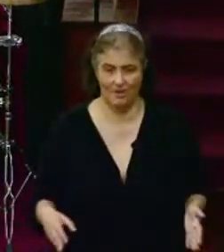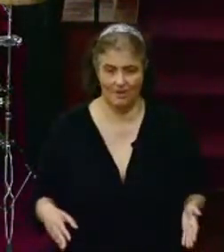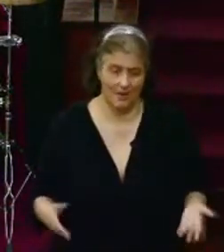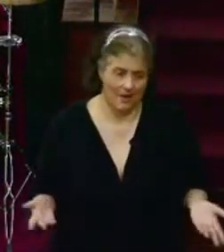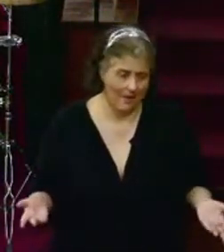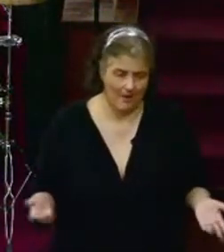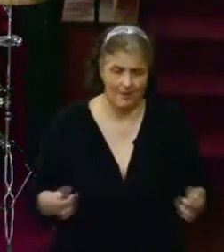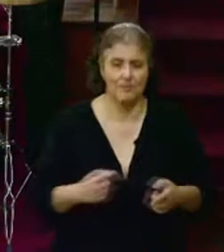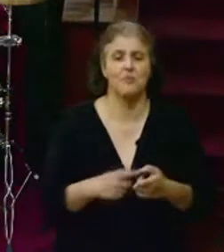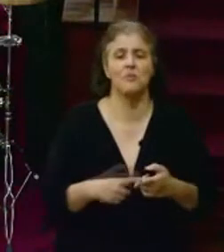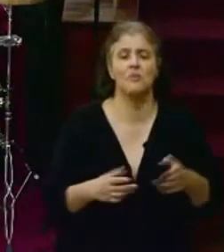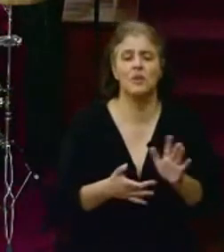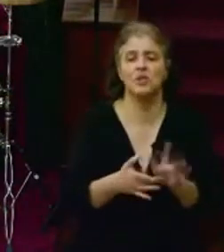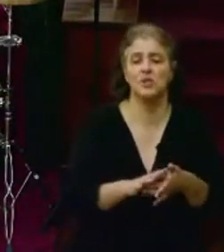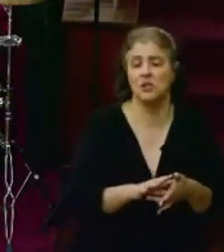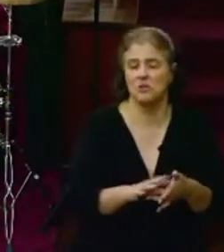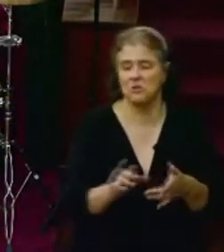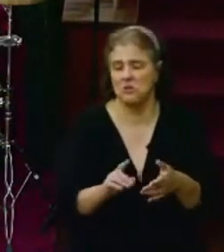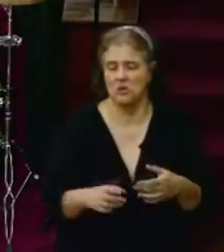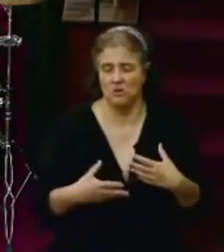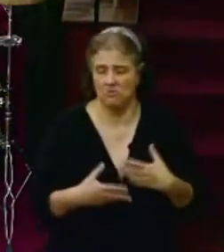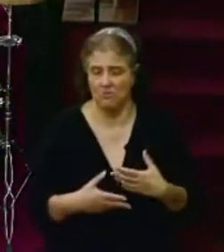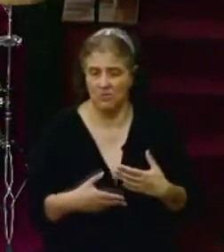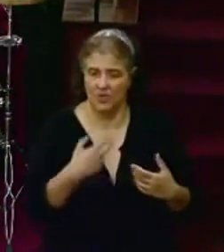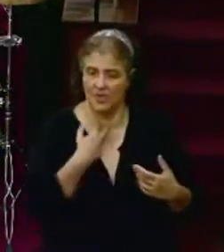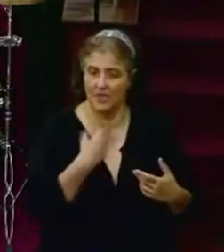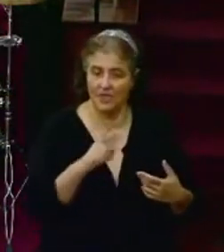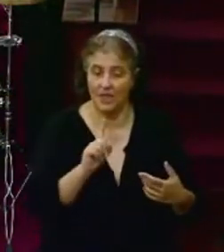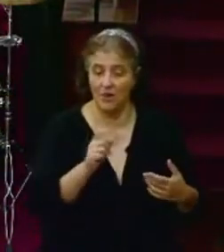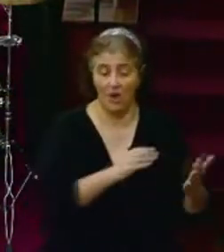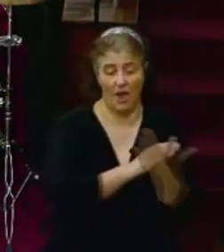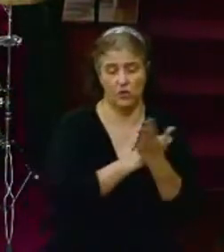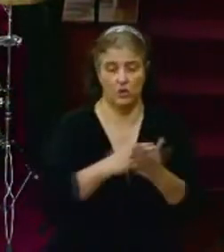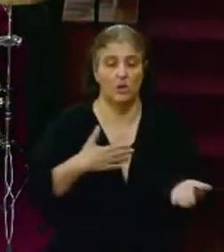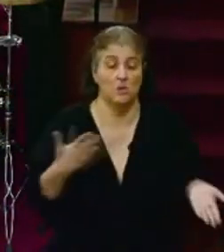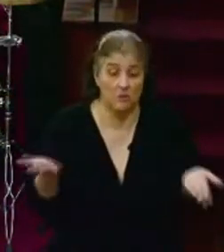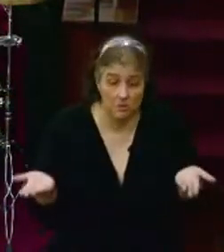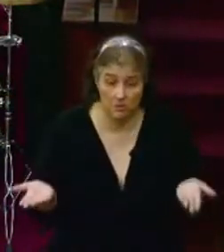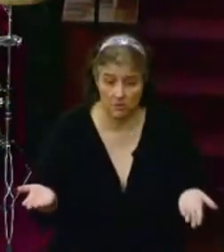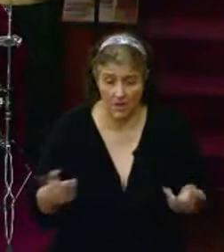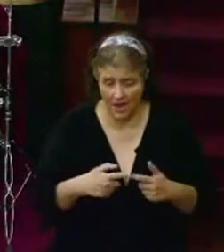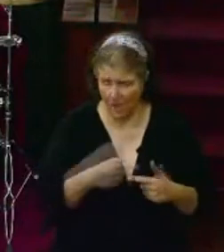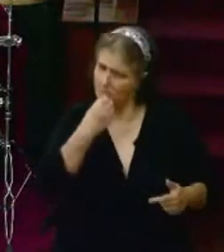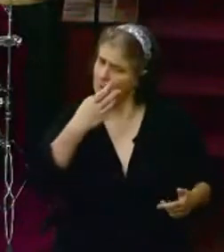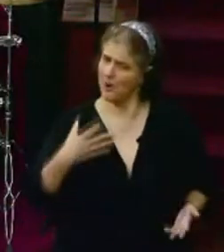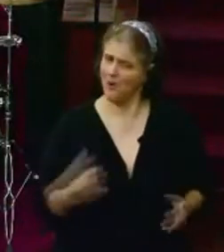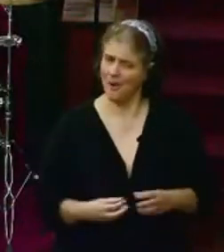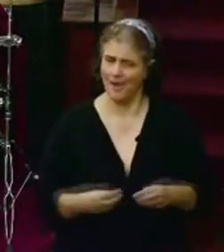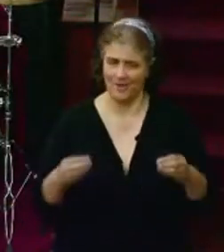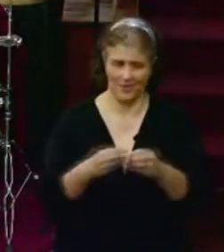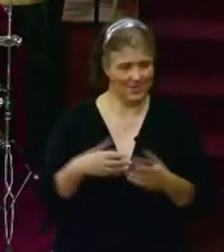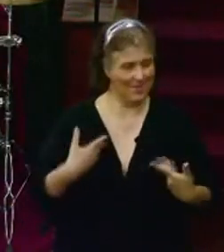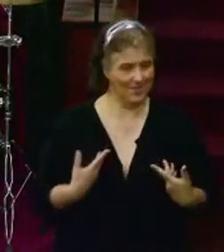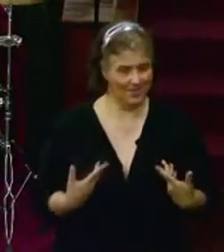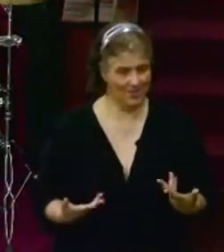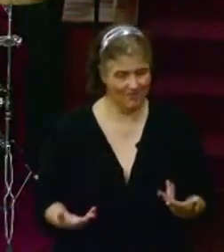na sua presença? Por que será que Jesus não poderia vir ao meu encontro? Afinal de contas, eu sou digno. Mas